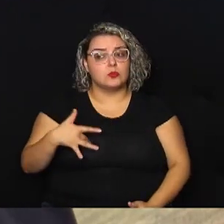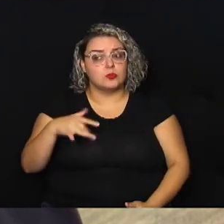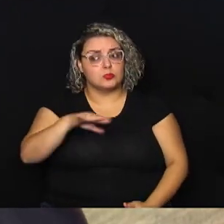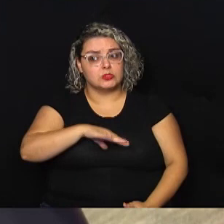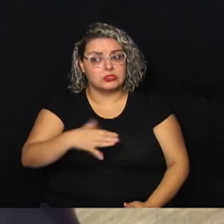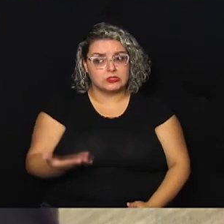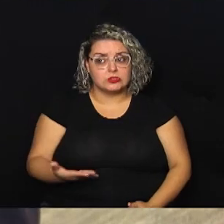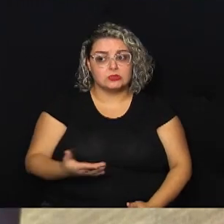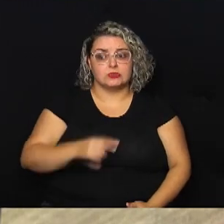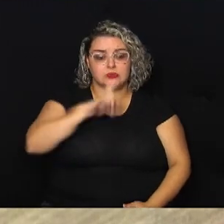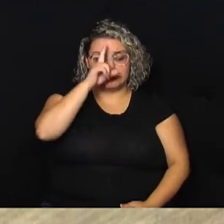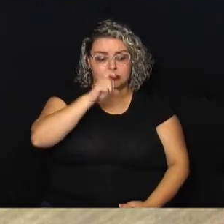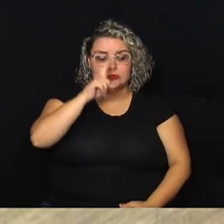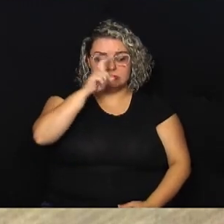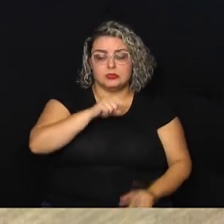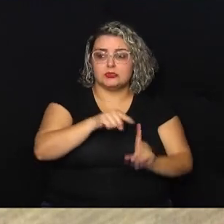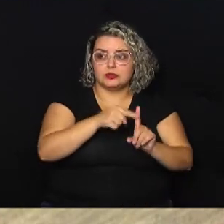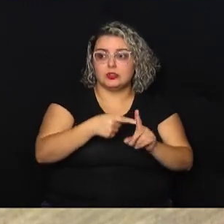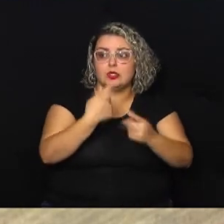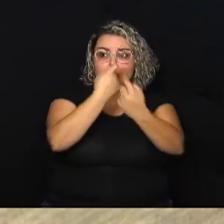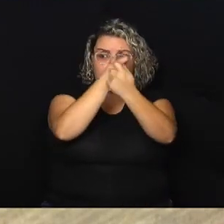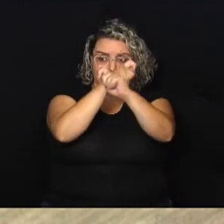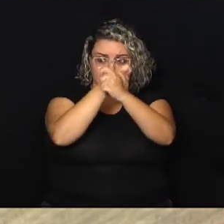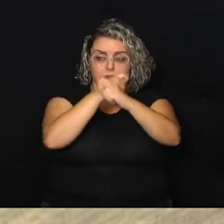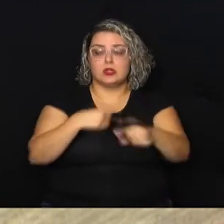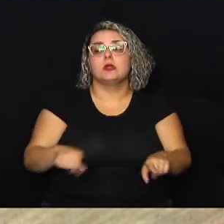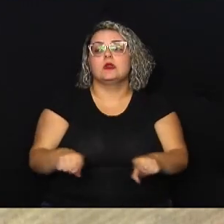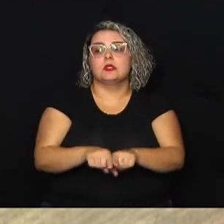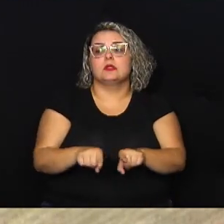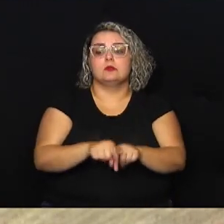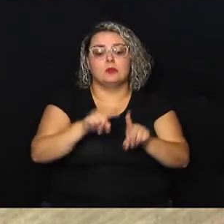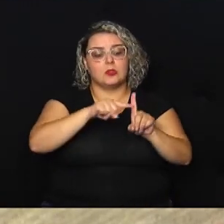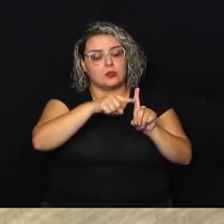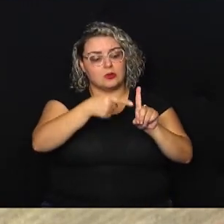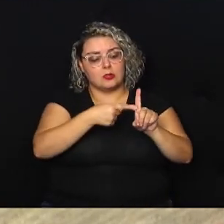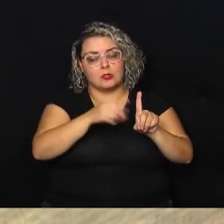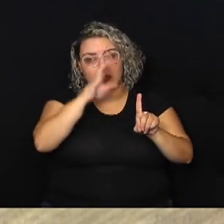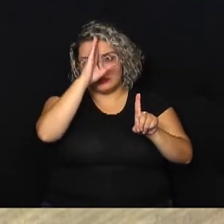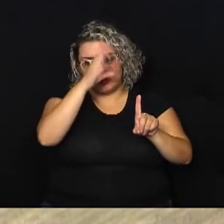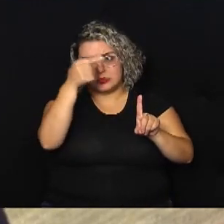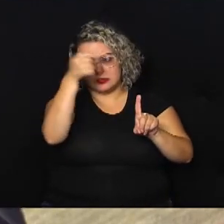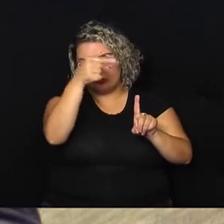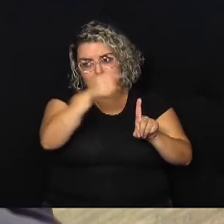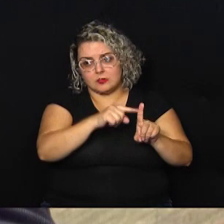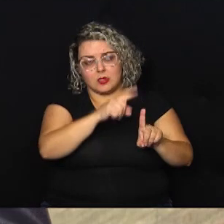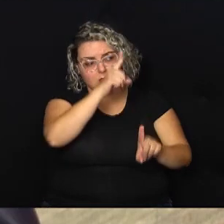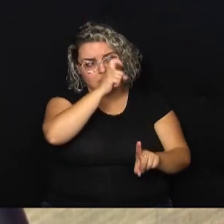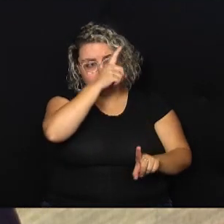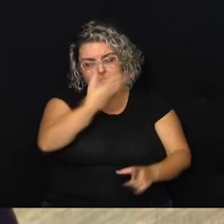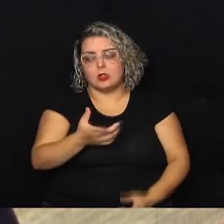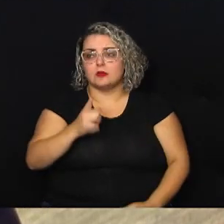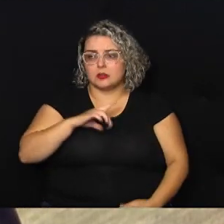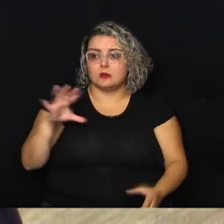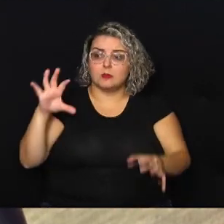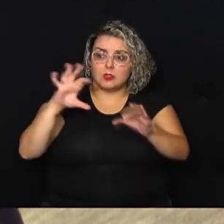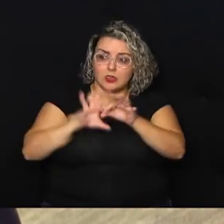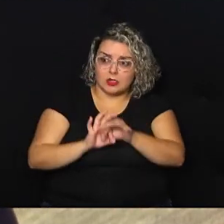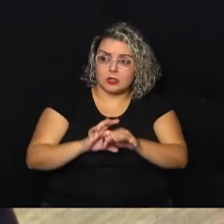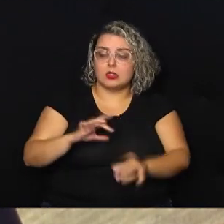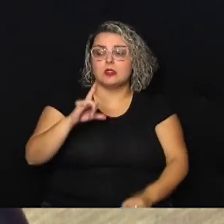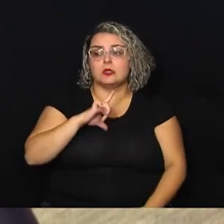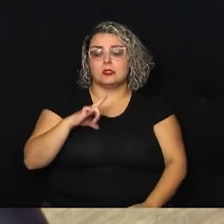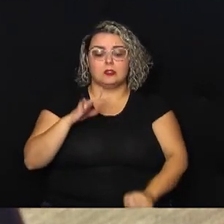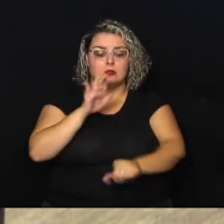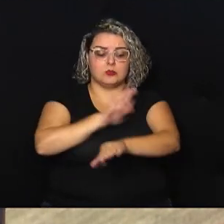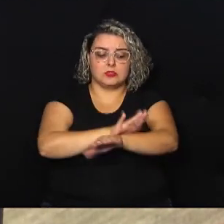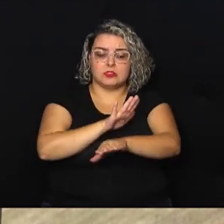e Maternidade da PUC e também da maternidade, que é o principal convênio que nós temos na cidade de Campinas. Temos a assistência do